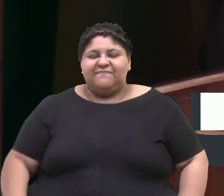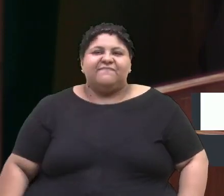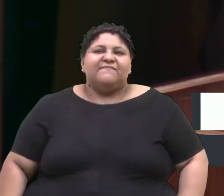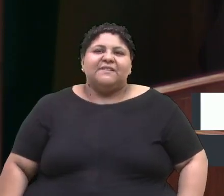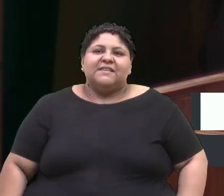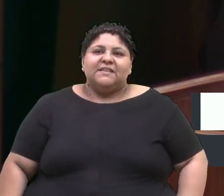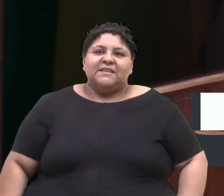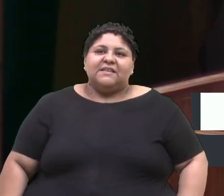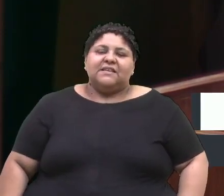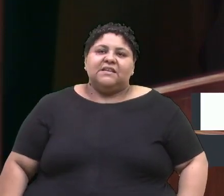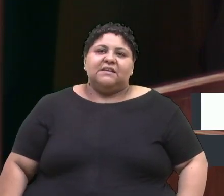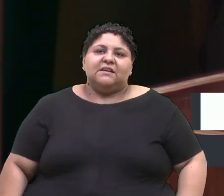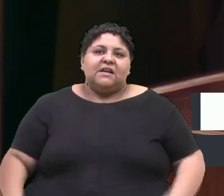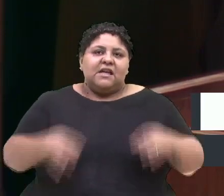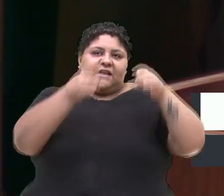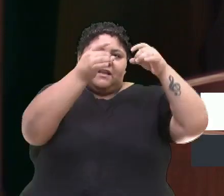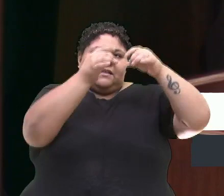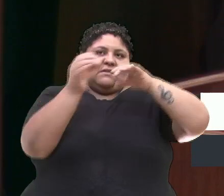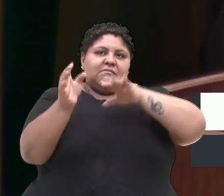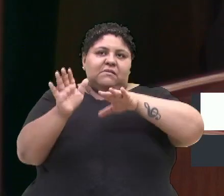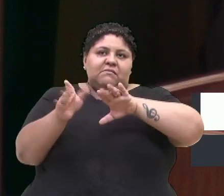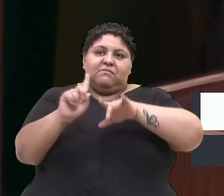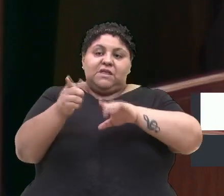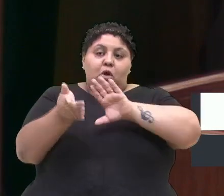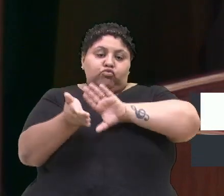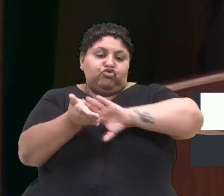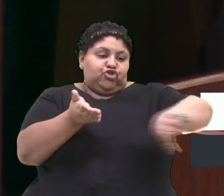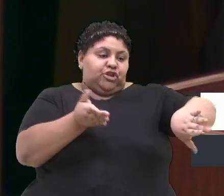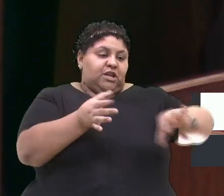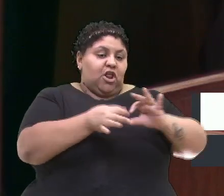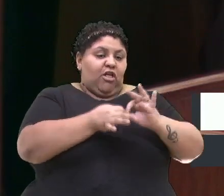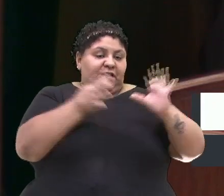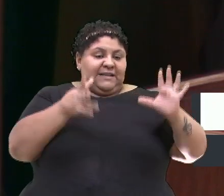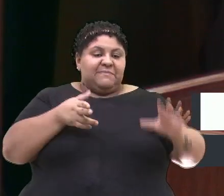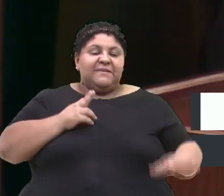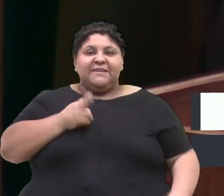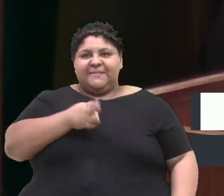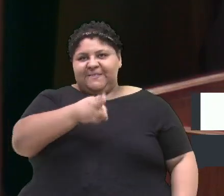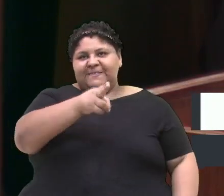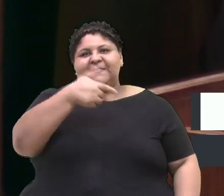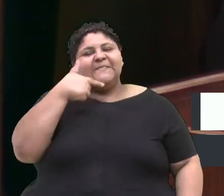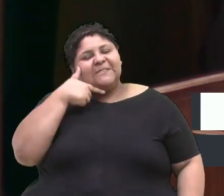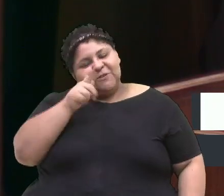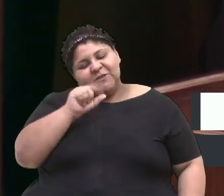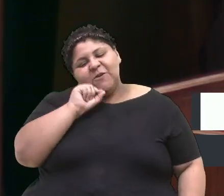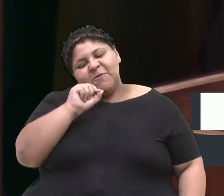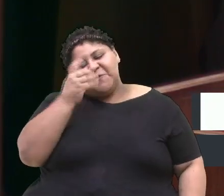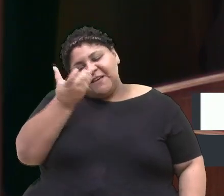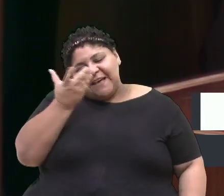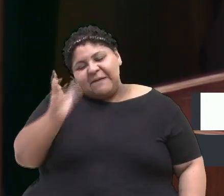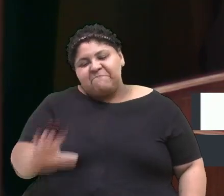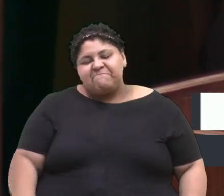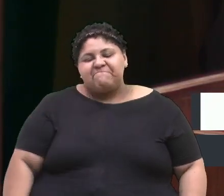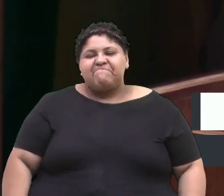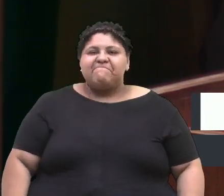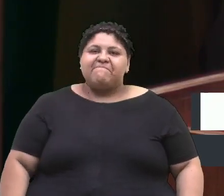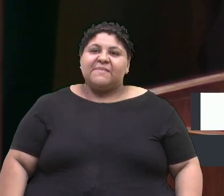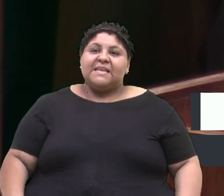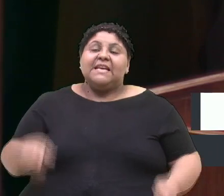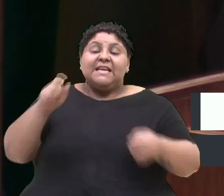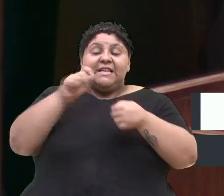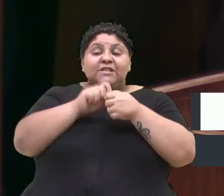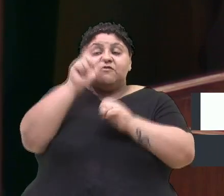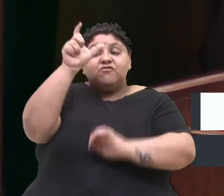não tirem a nossa liberdade de seguir em frente e conquistar o que a gente deseja. E isso faz com que as